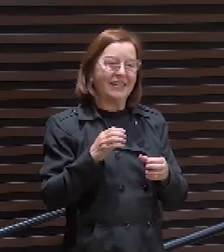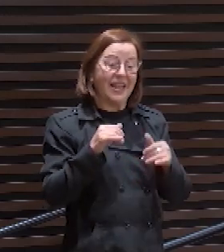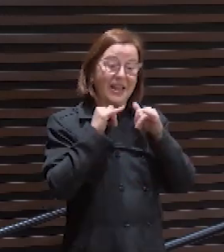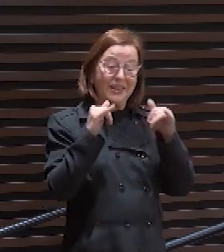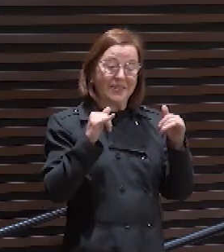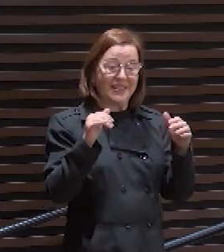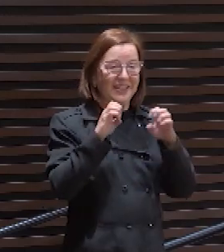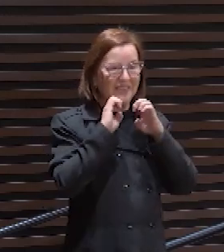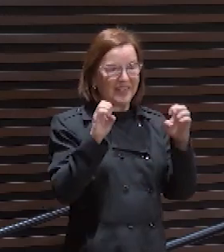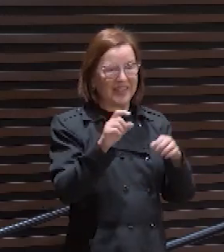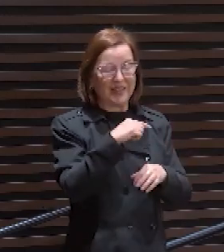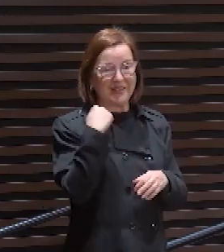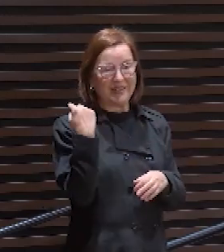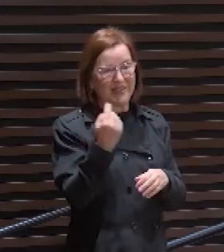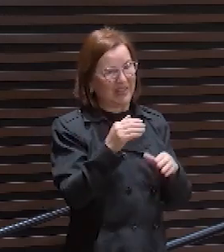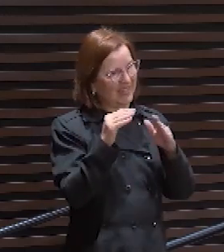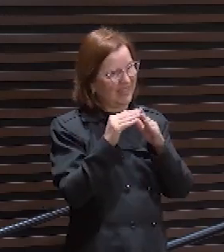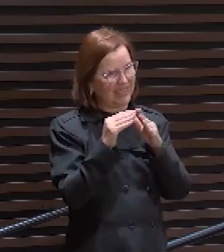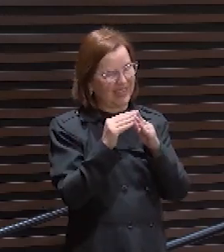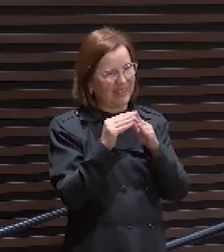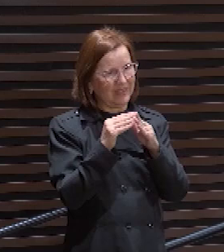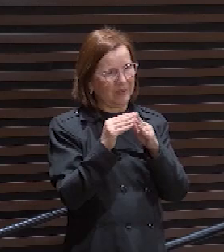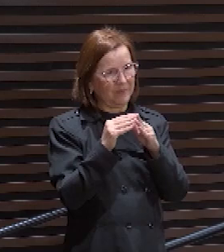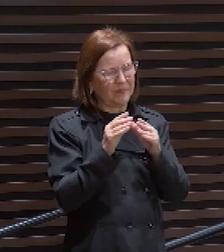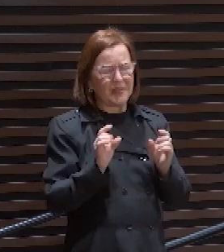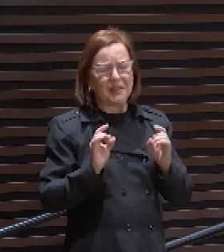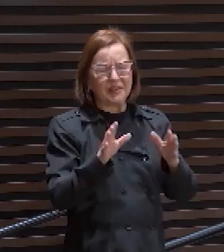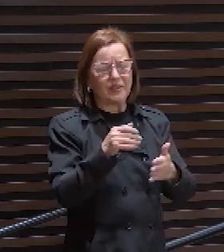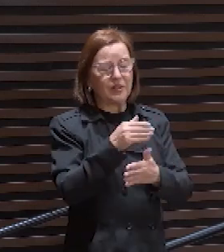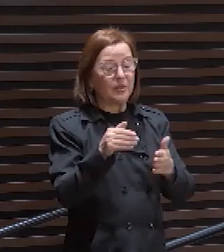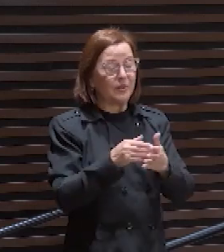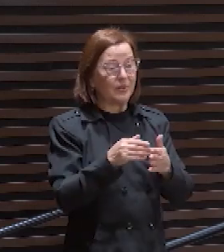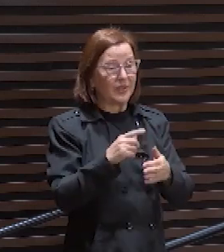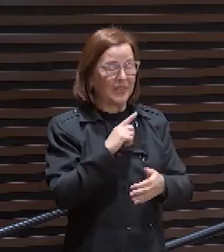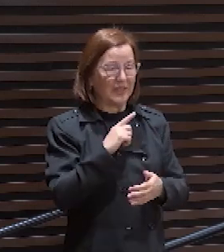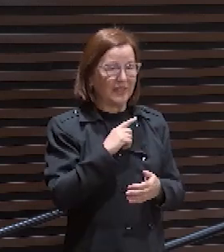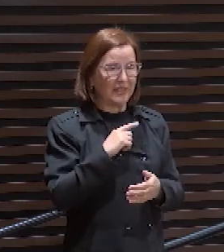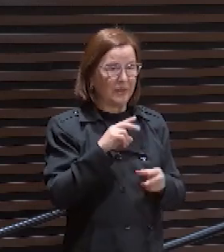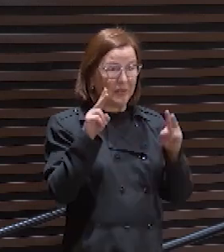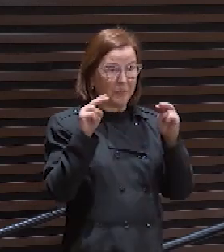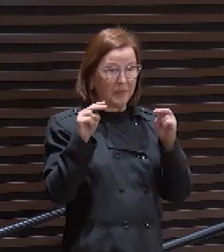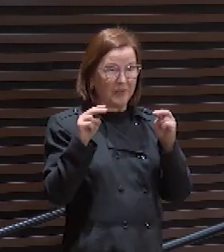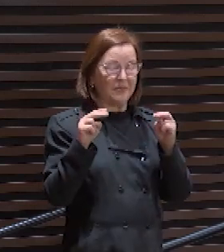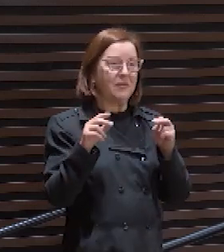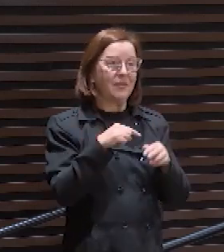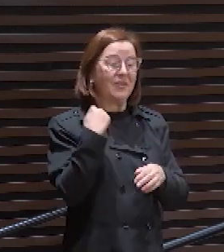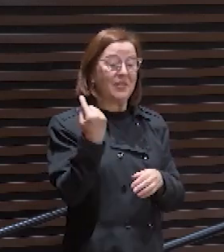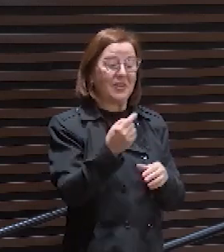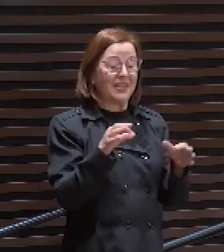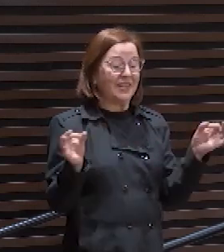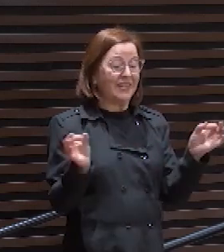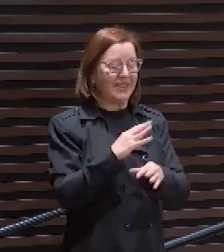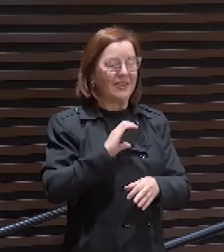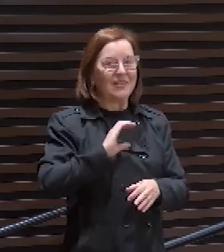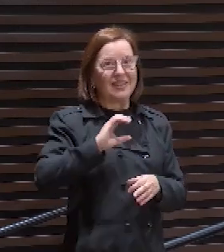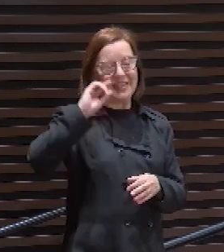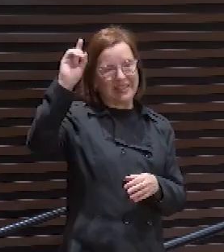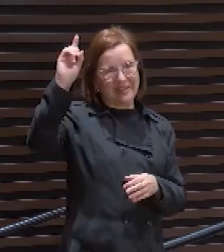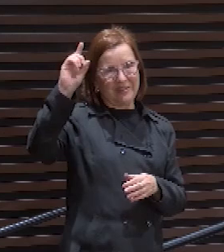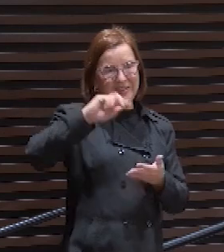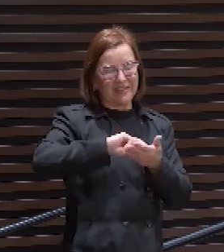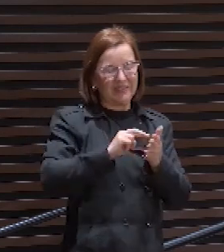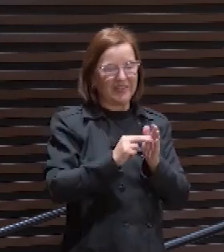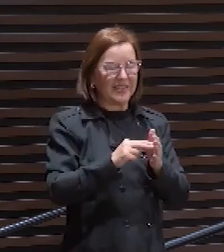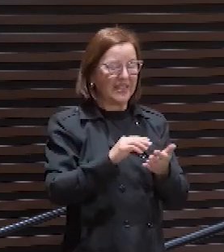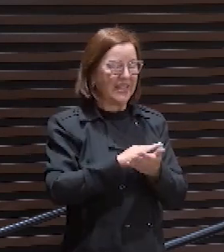casas. A renúncia de tudo que temos é uma expressão de nossa total confiança em Deus. Significa que